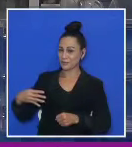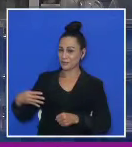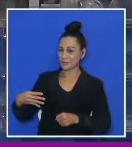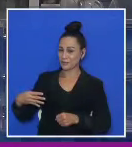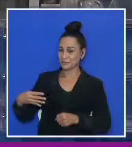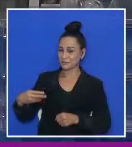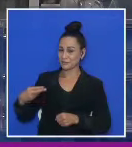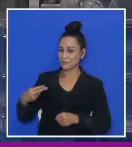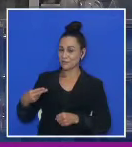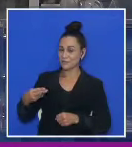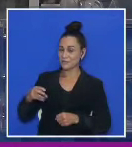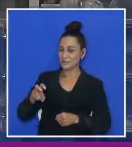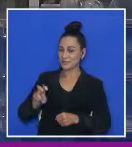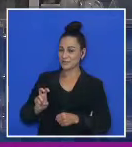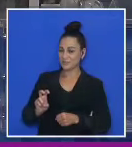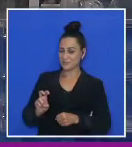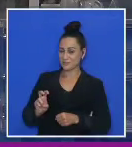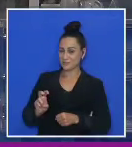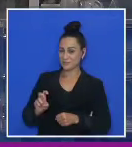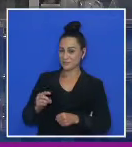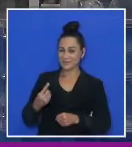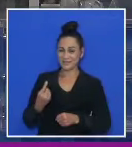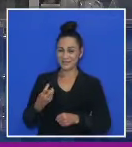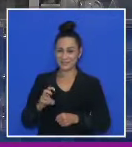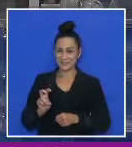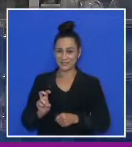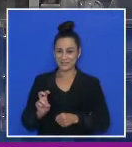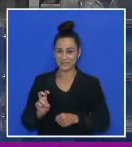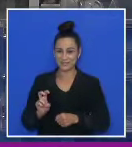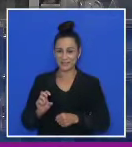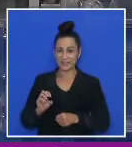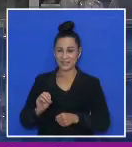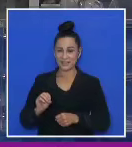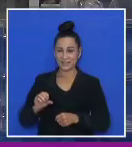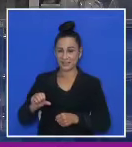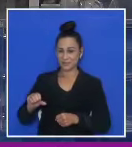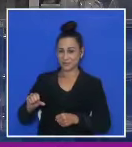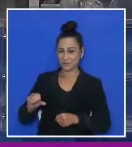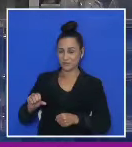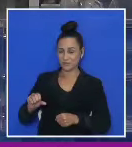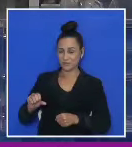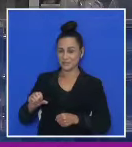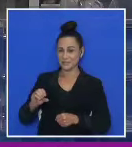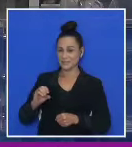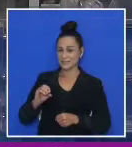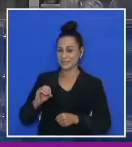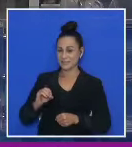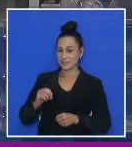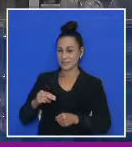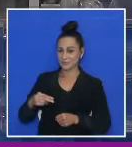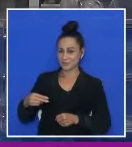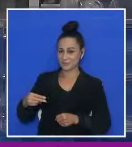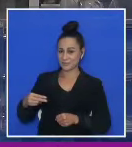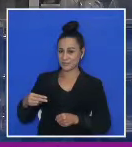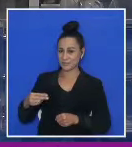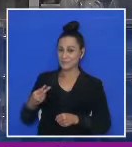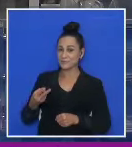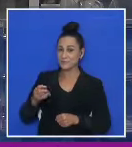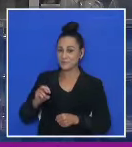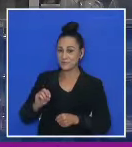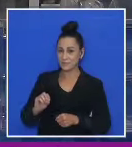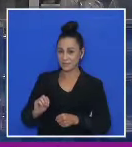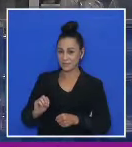24, 25, 15, 09, 02,